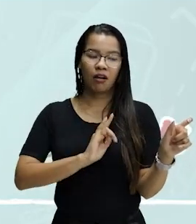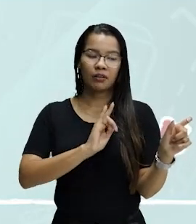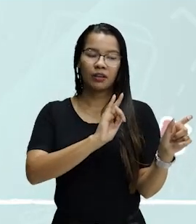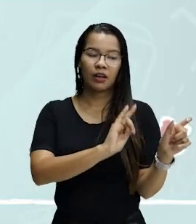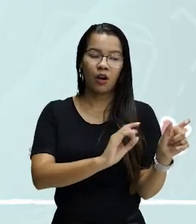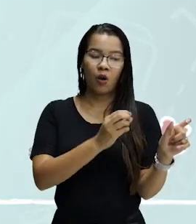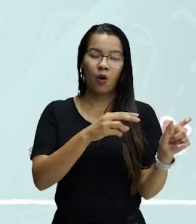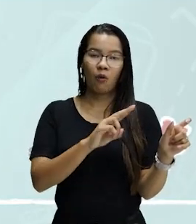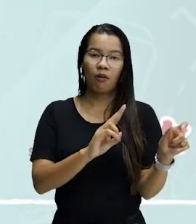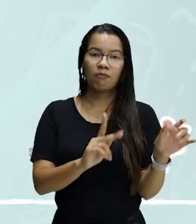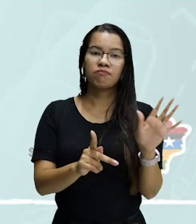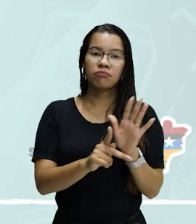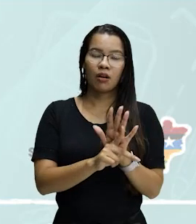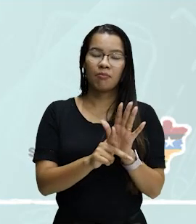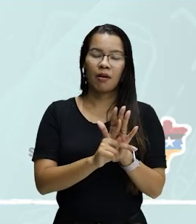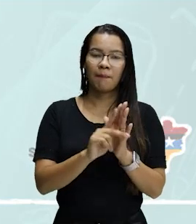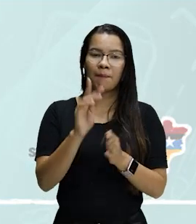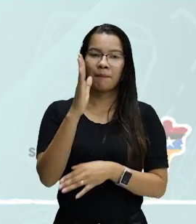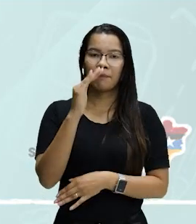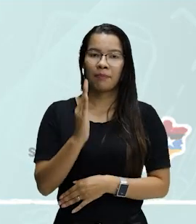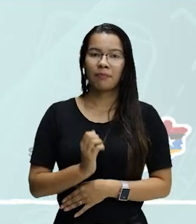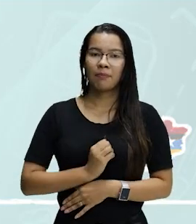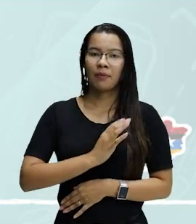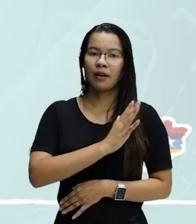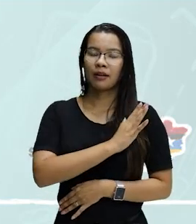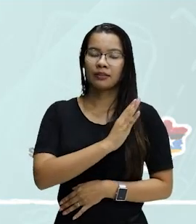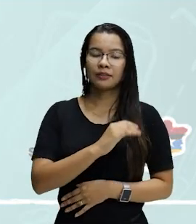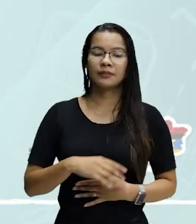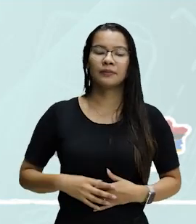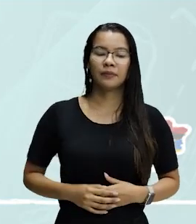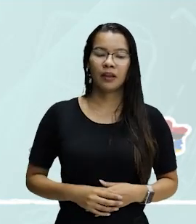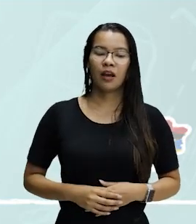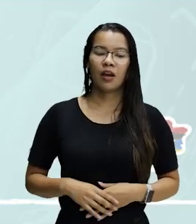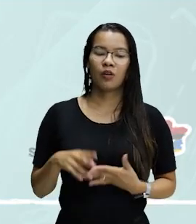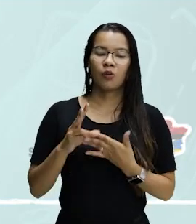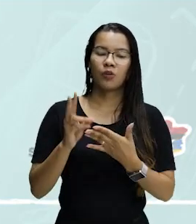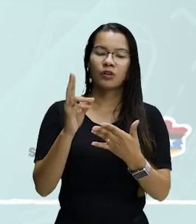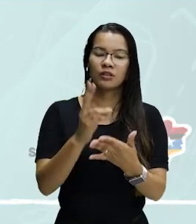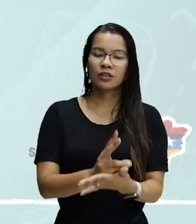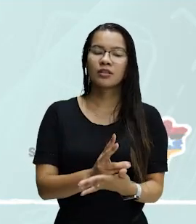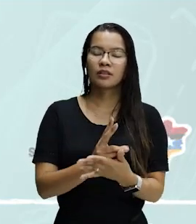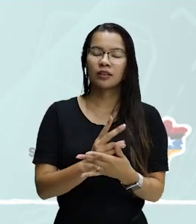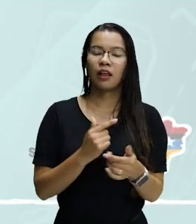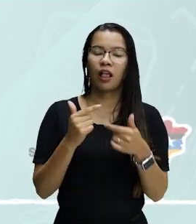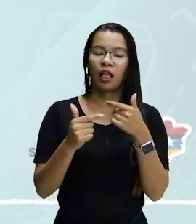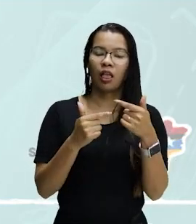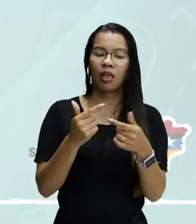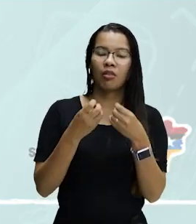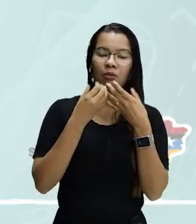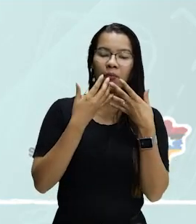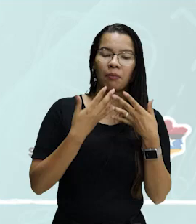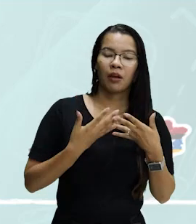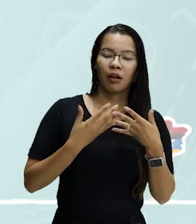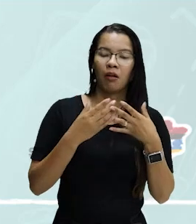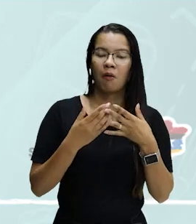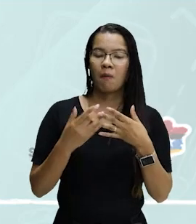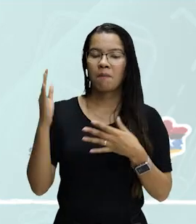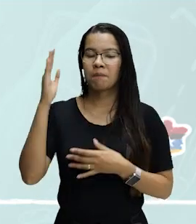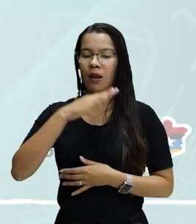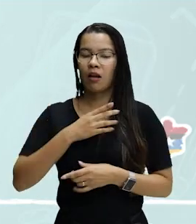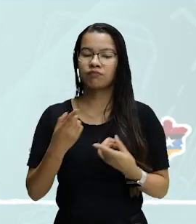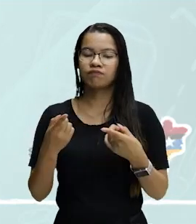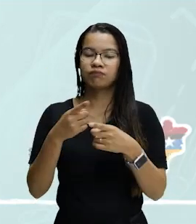pátria, a constância na luta entre o bem e o mal nesta narrativa. E o amor romântico é